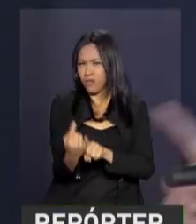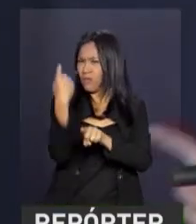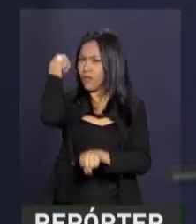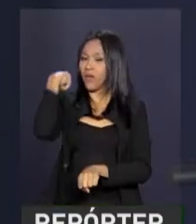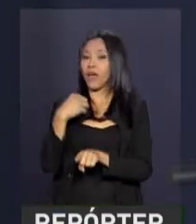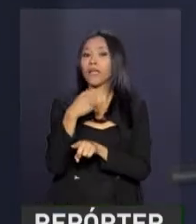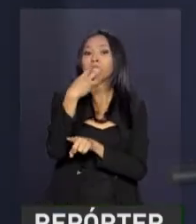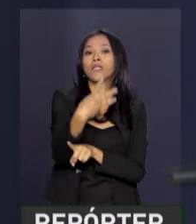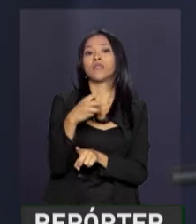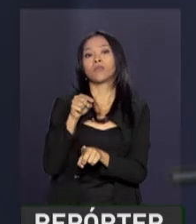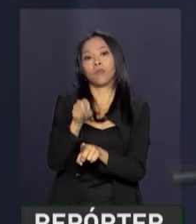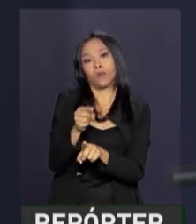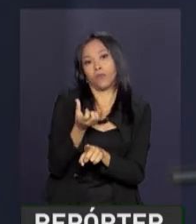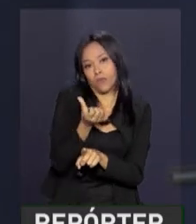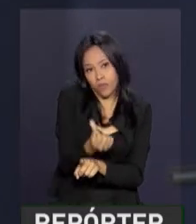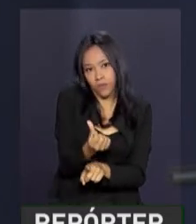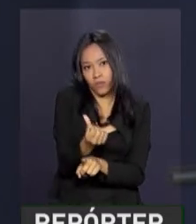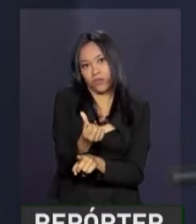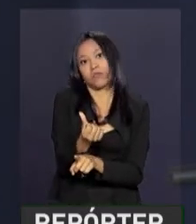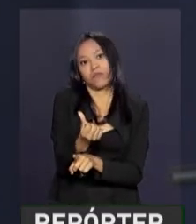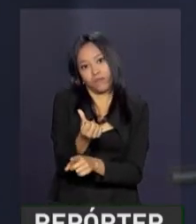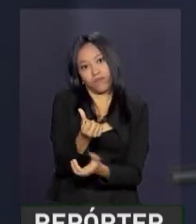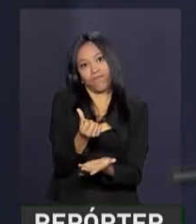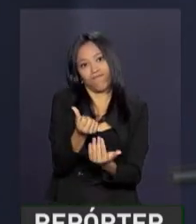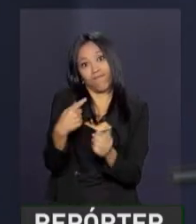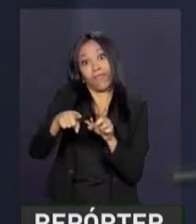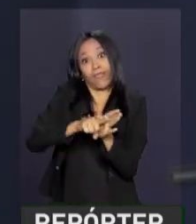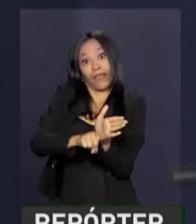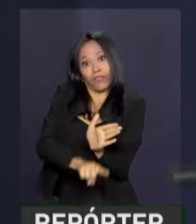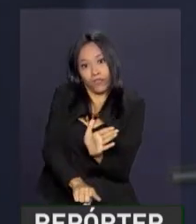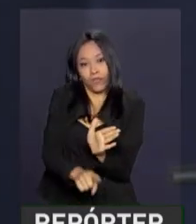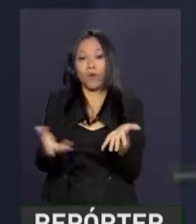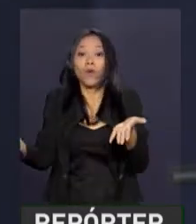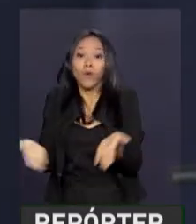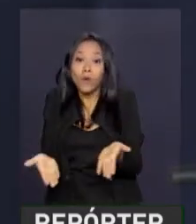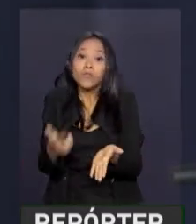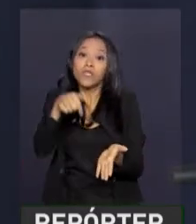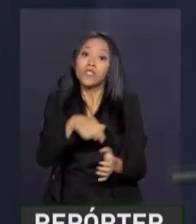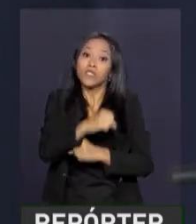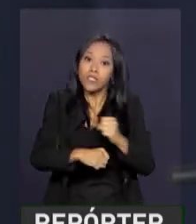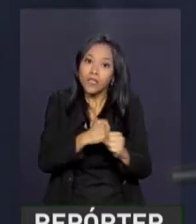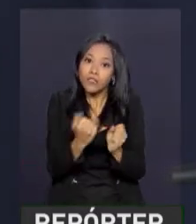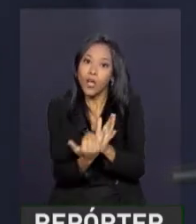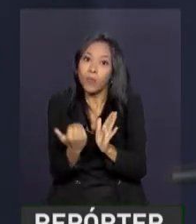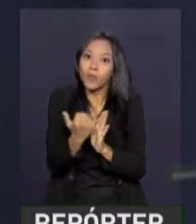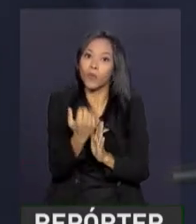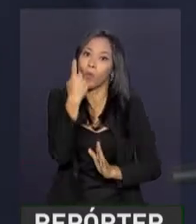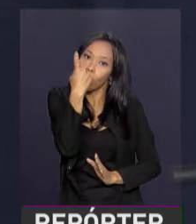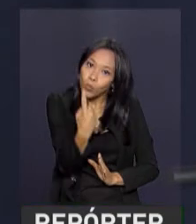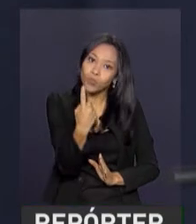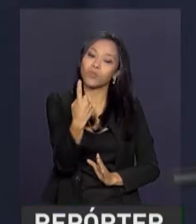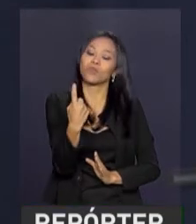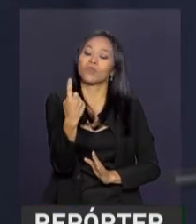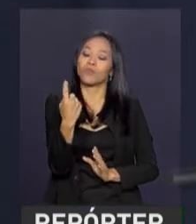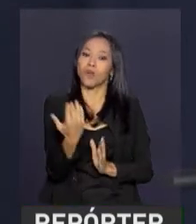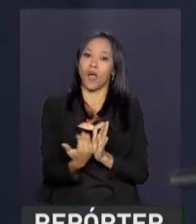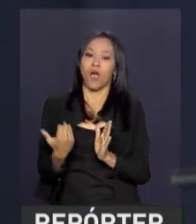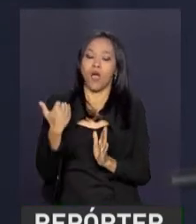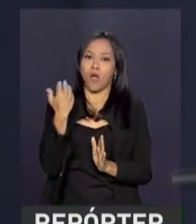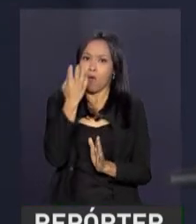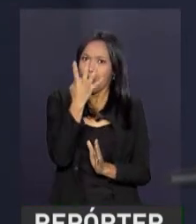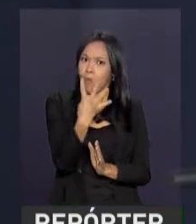3.6 no passado - negativos hoje neste ano já foi um a mais ou seja evoluir os